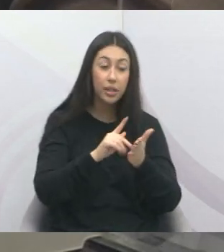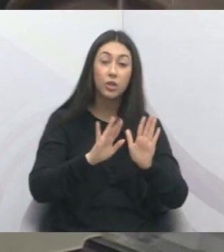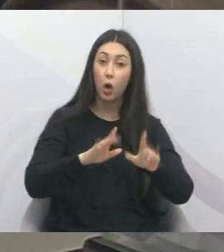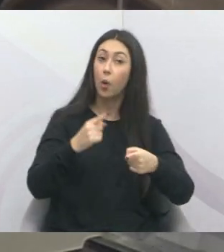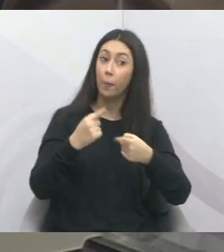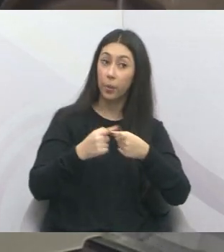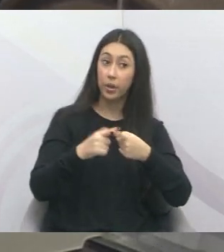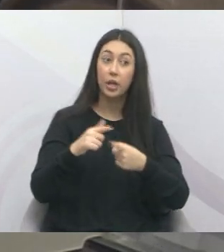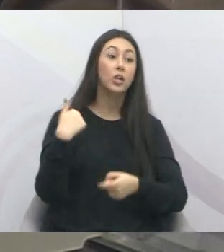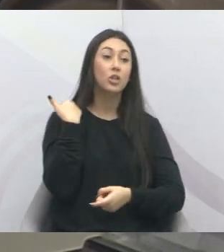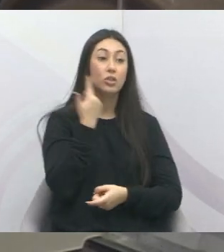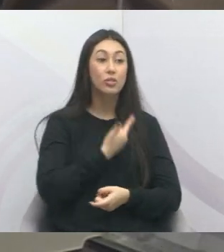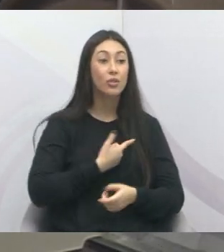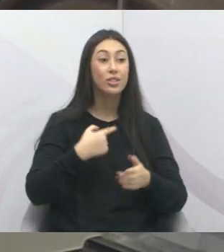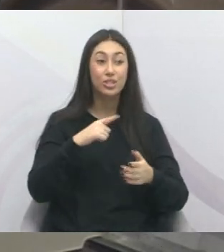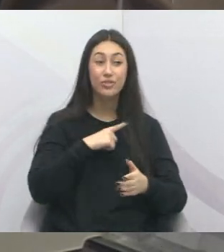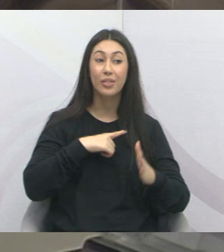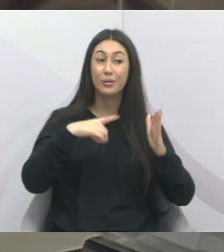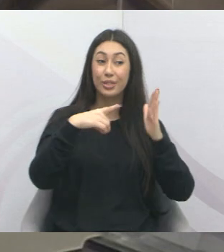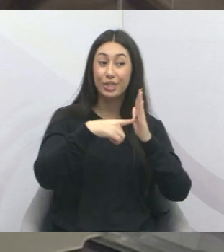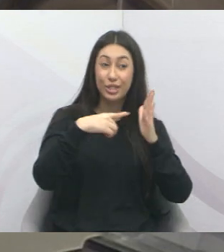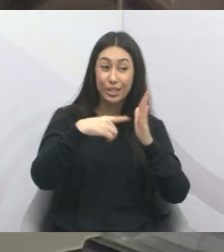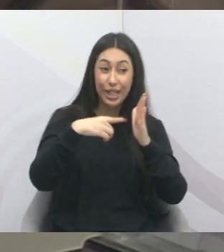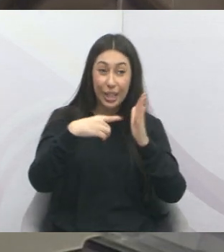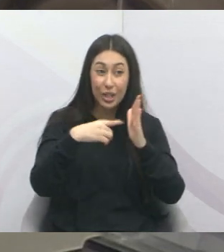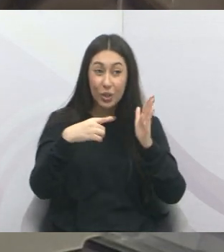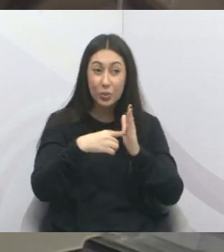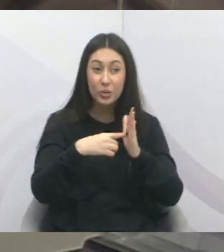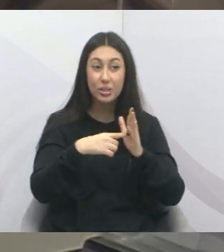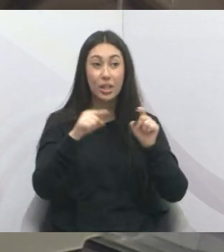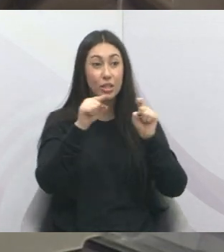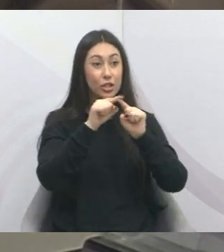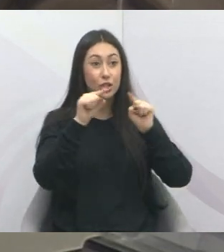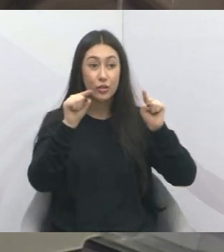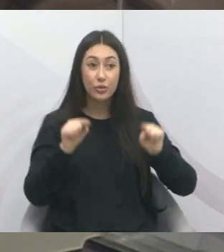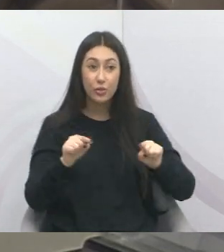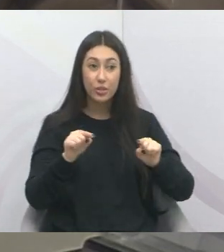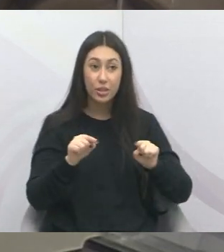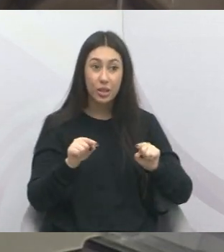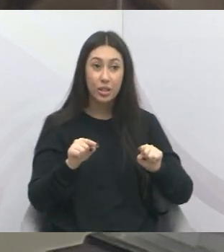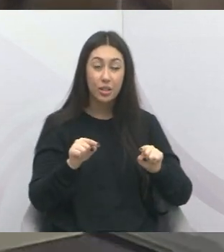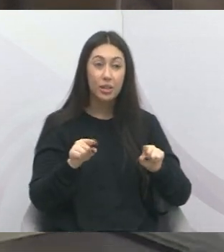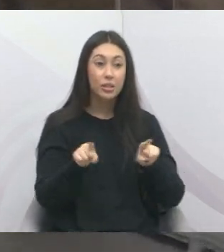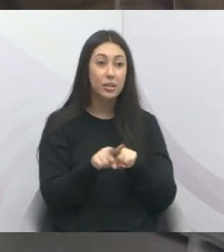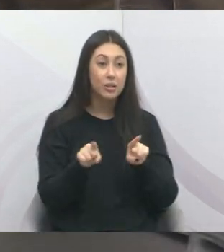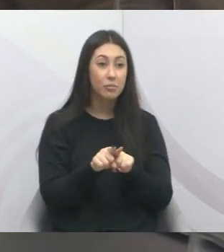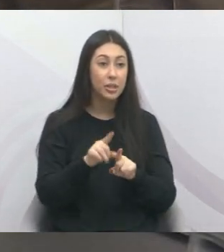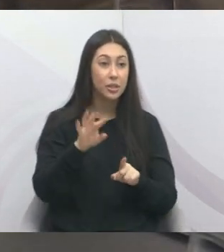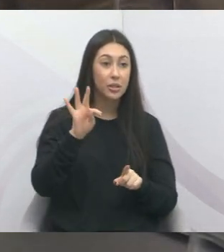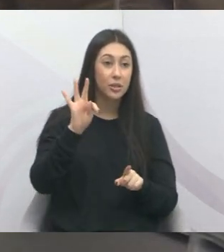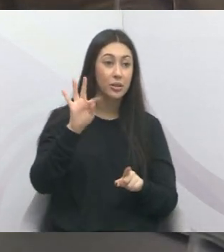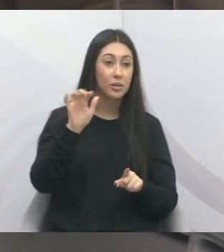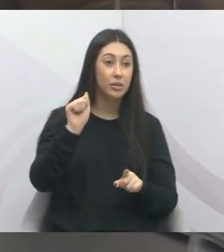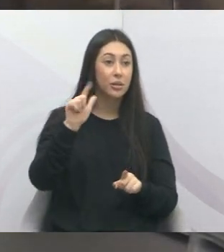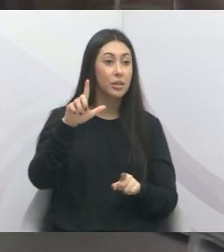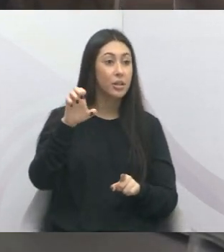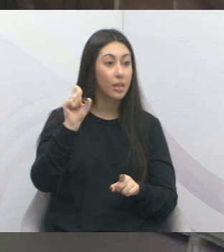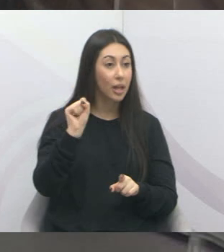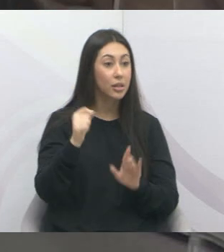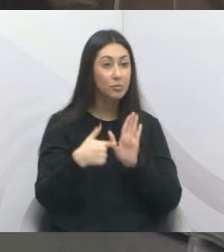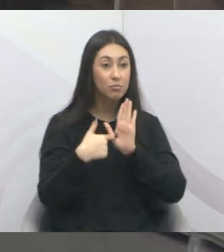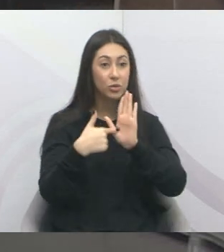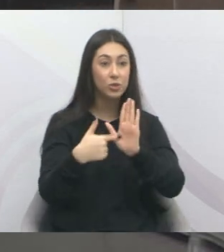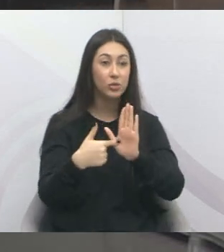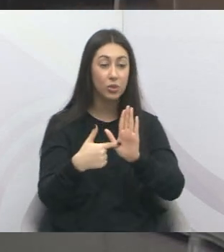quê. A gente recebeu várias denúncias de funcionários, inclusive, agora o doutor Tales, ele teve, infelizmente, um AVC, mas